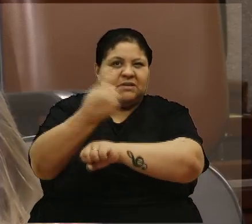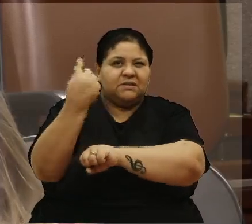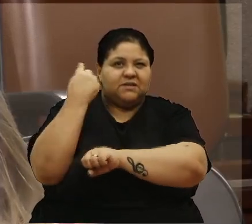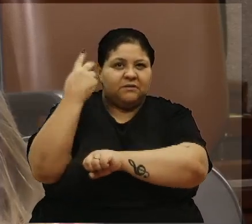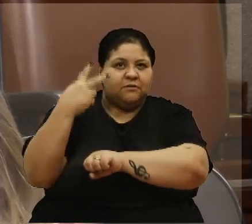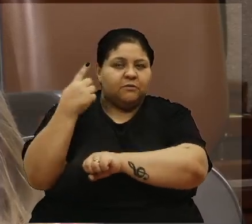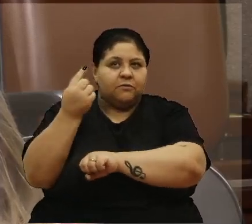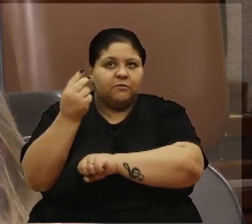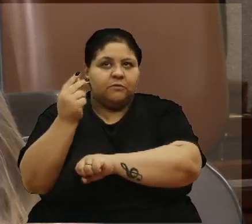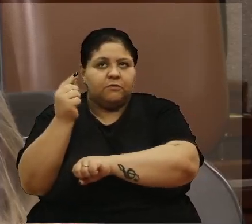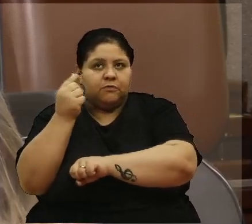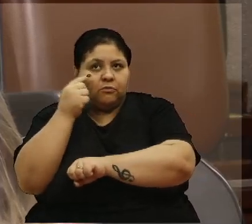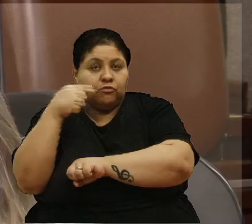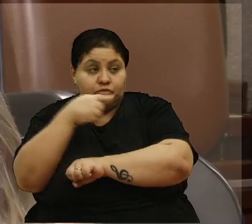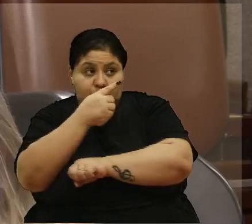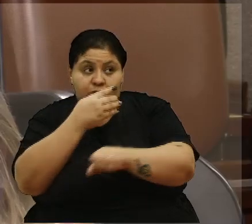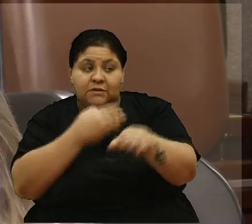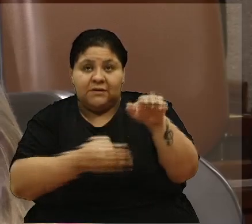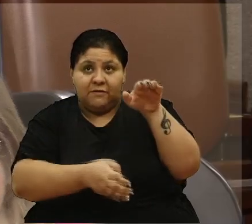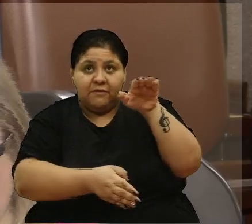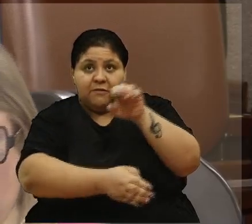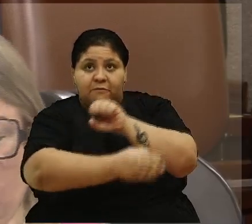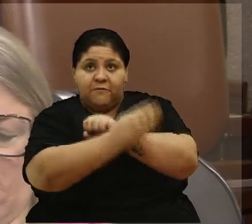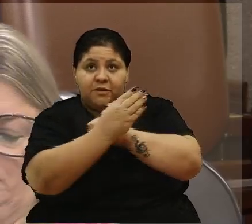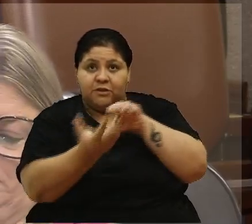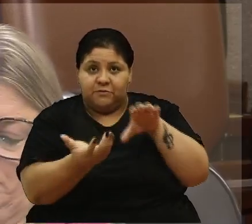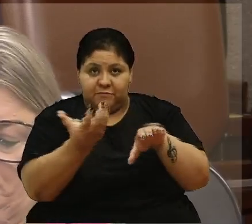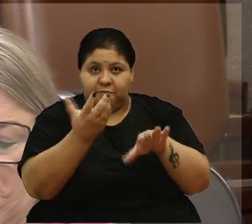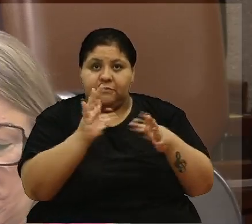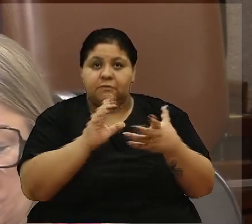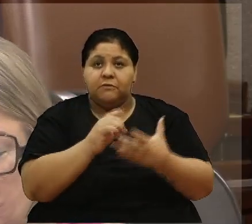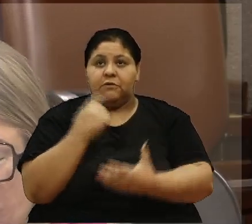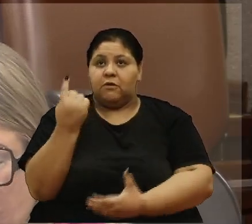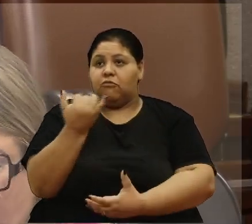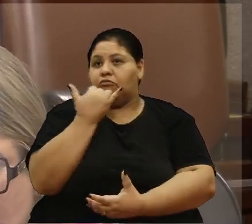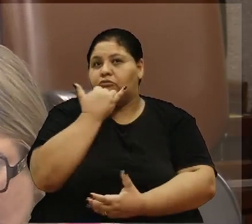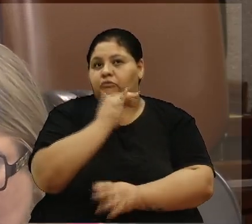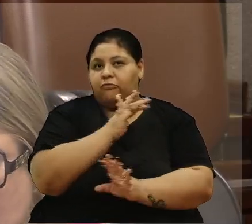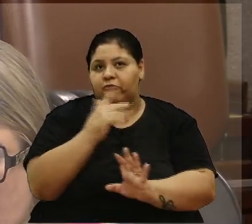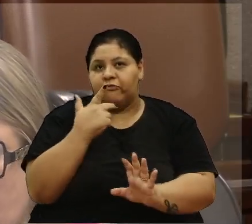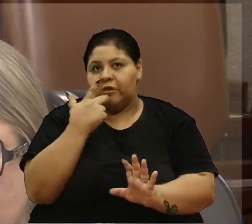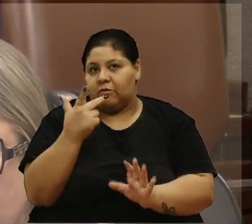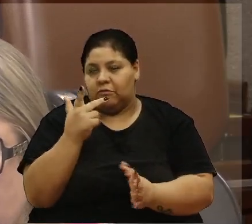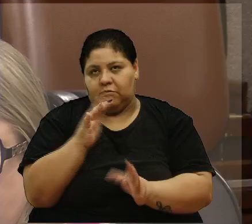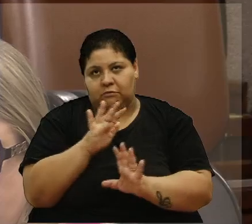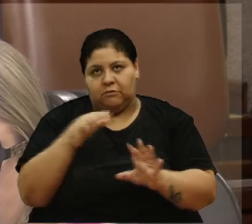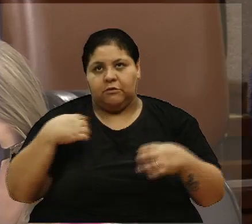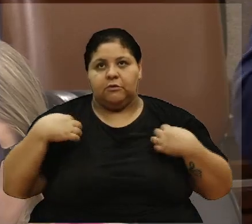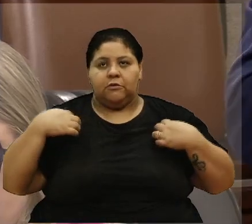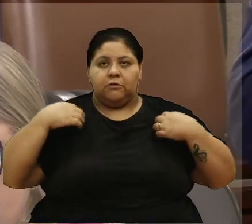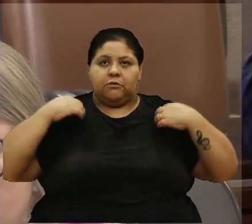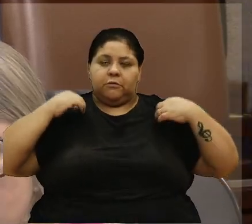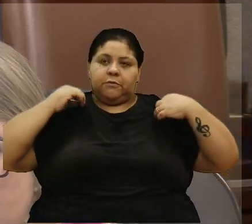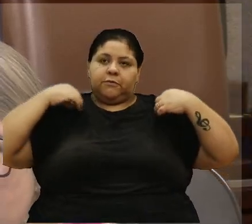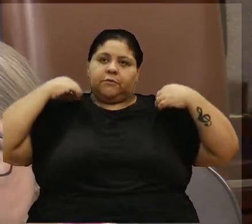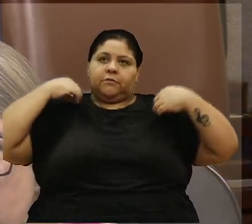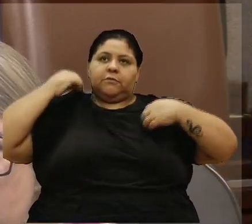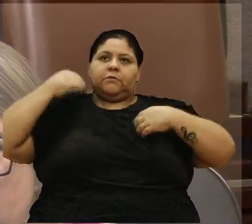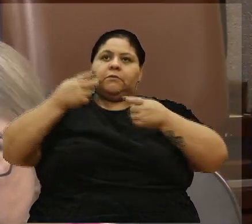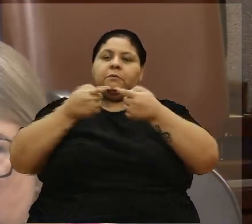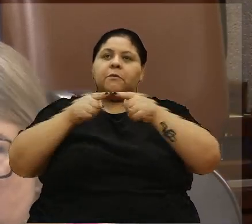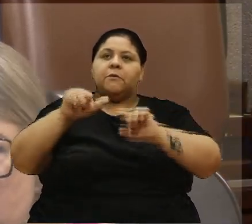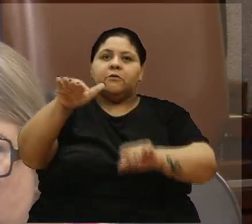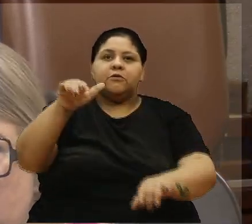senhor não estava, o senhor estava em Brasília, tá? Então, eu recordo, o senhor é o único que tem a desculpa de dizer que não estava aqui, tá? Mas foi chamada